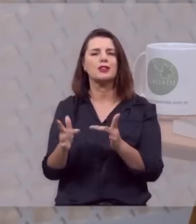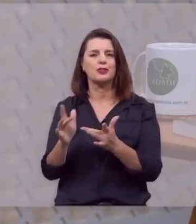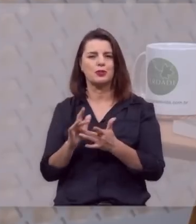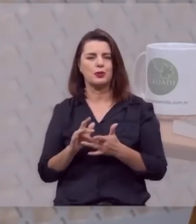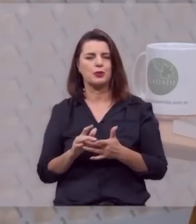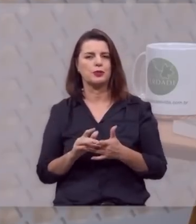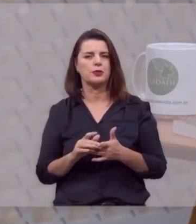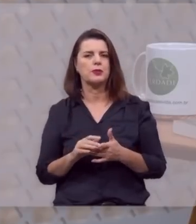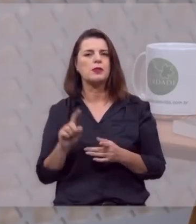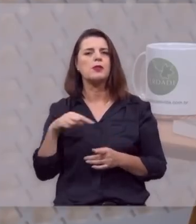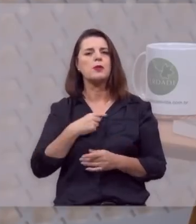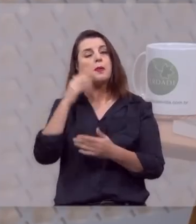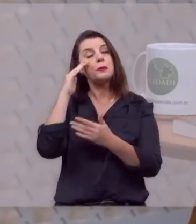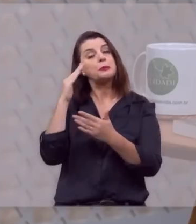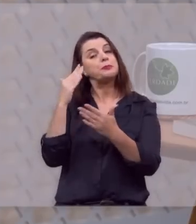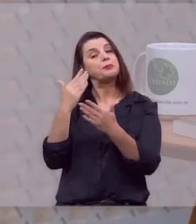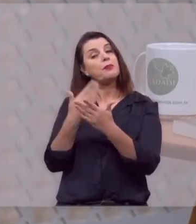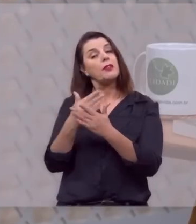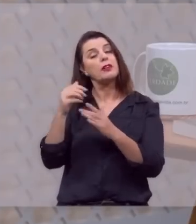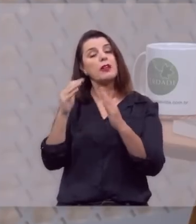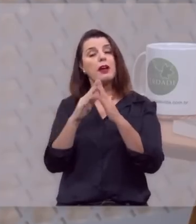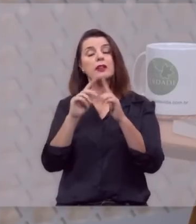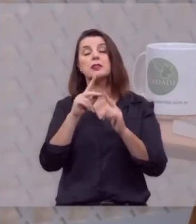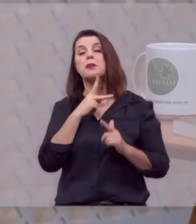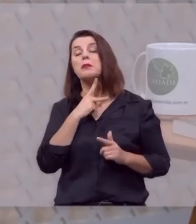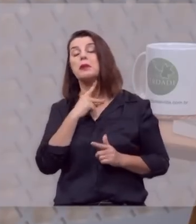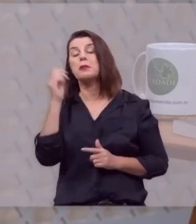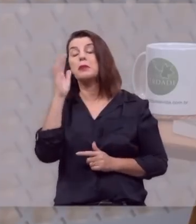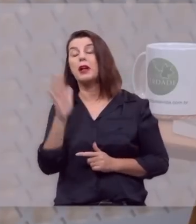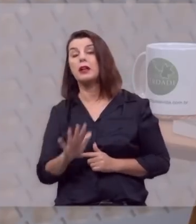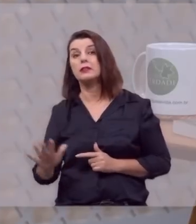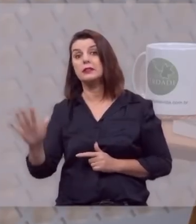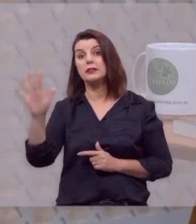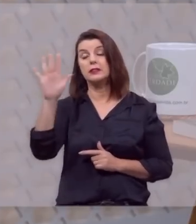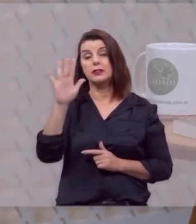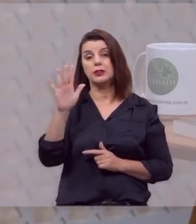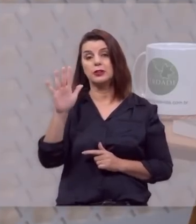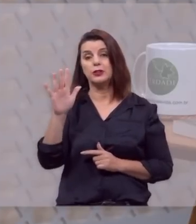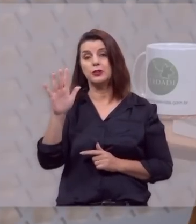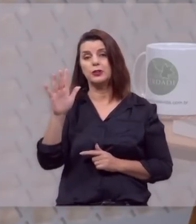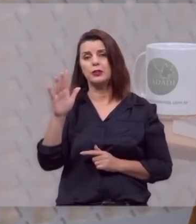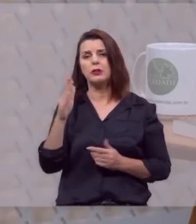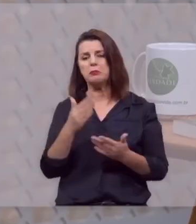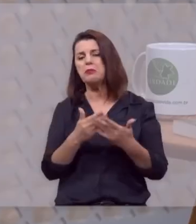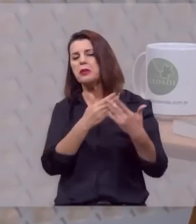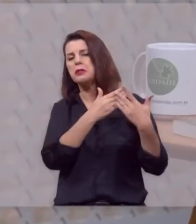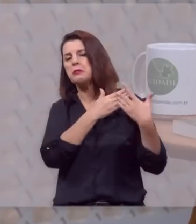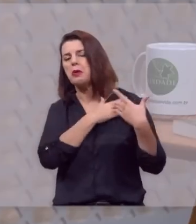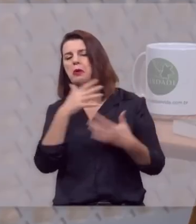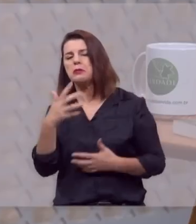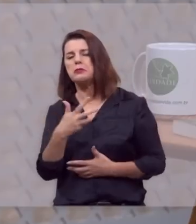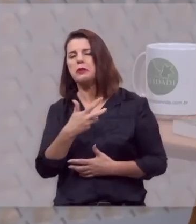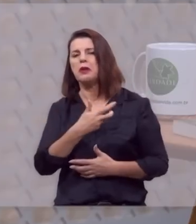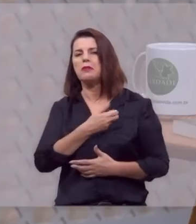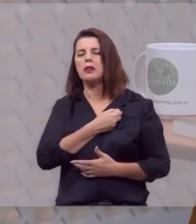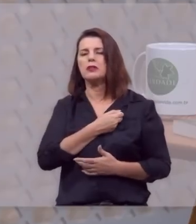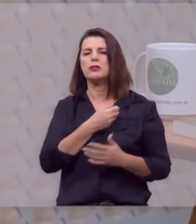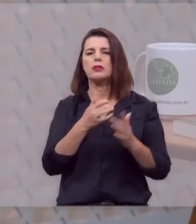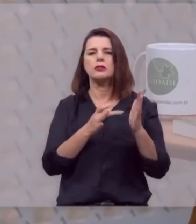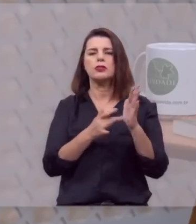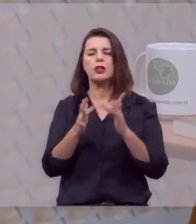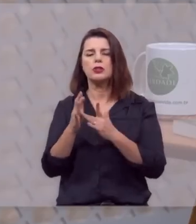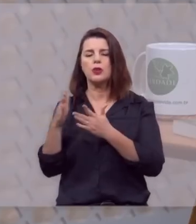Jesus. É isso que nós cremos na Igreja Presbiteriana do Brasil, nesse papel redentor de Jesus, aquele